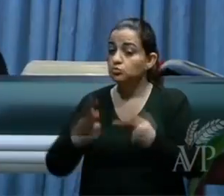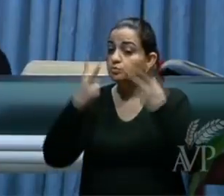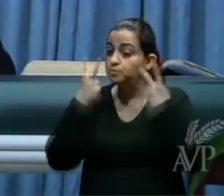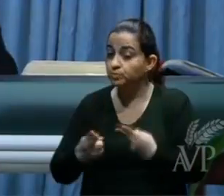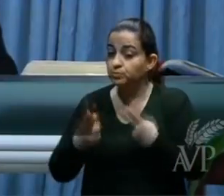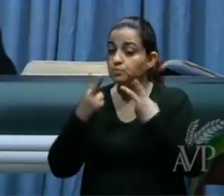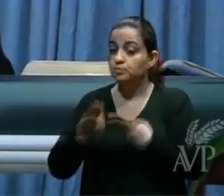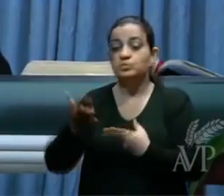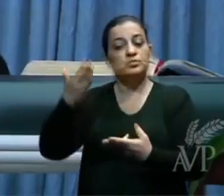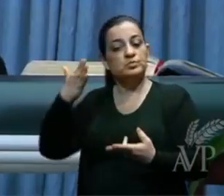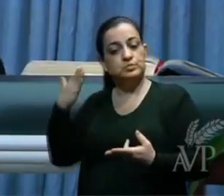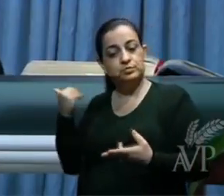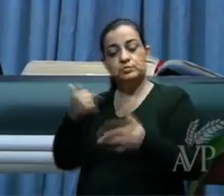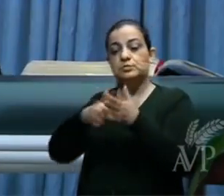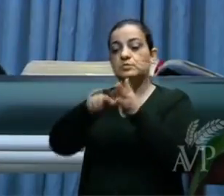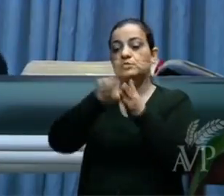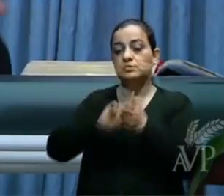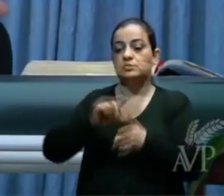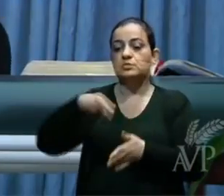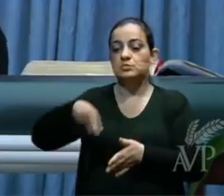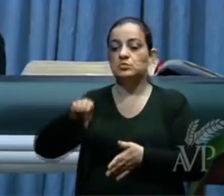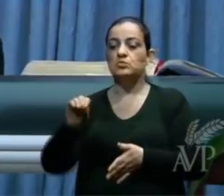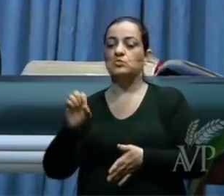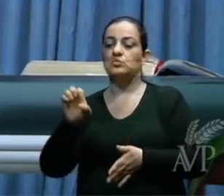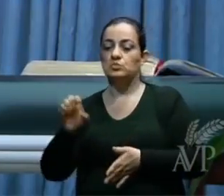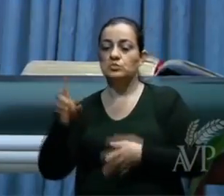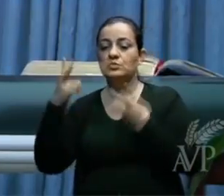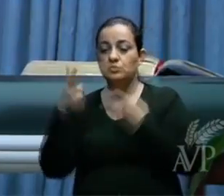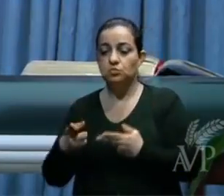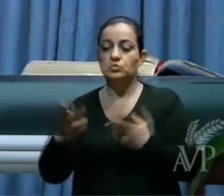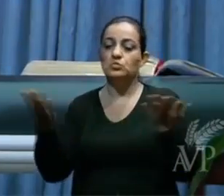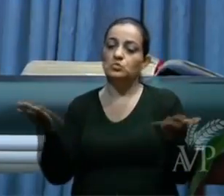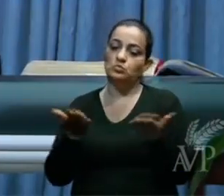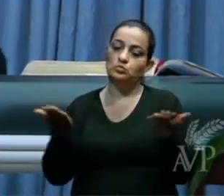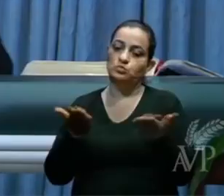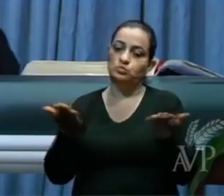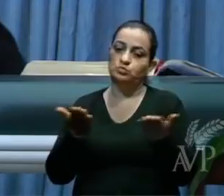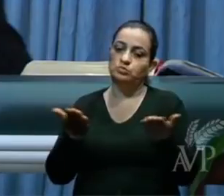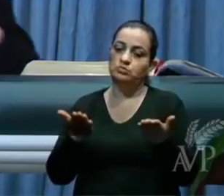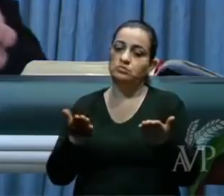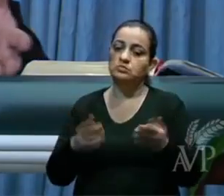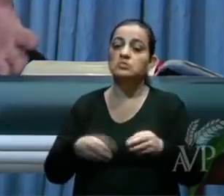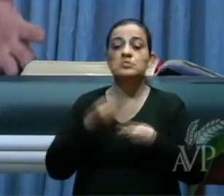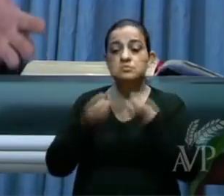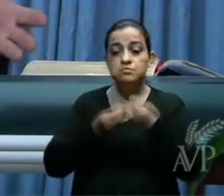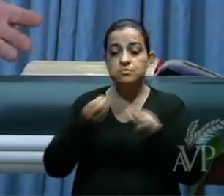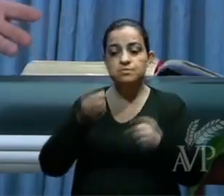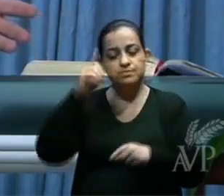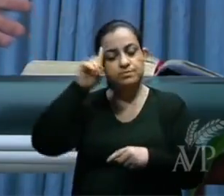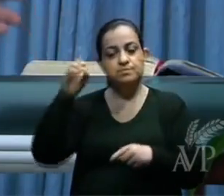boa então vamos ver em que dias estamos